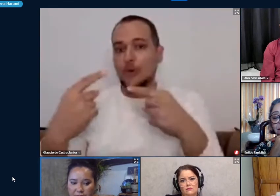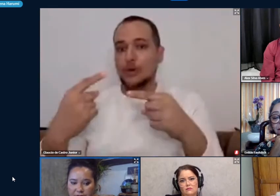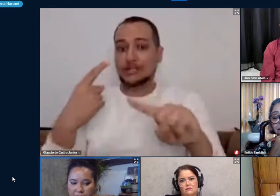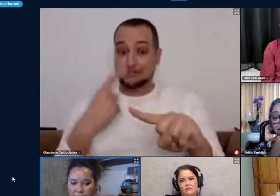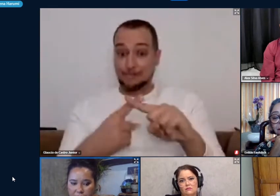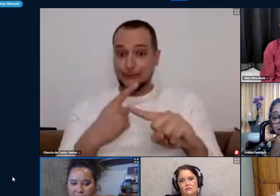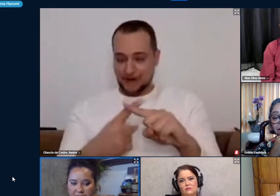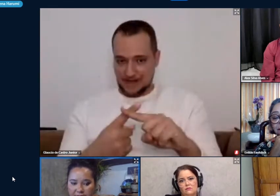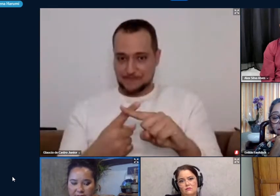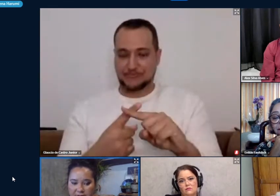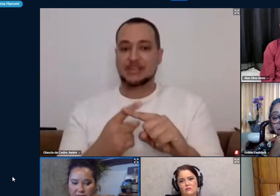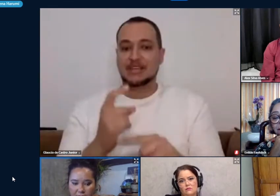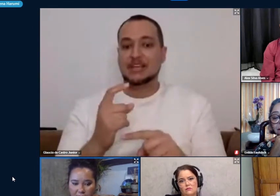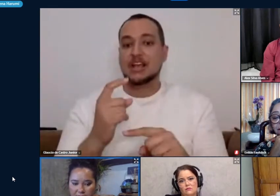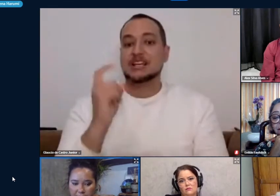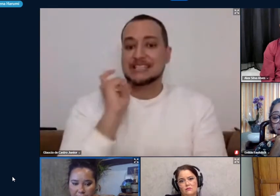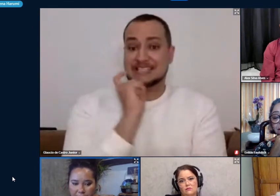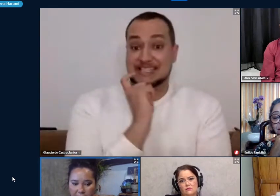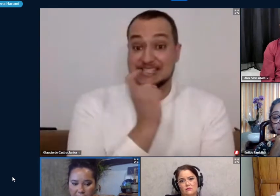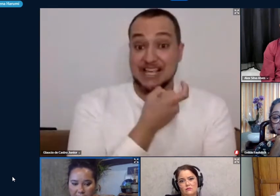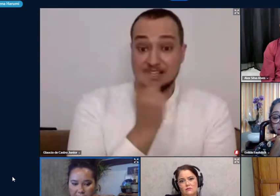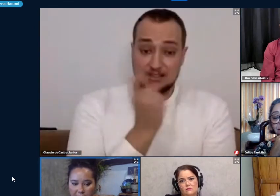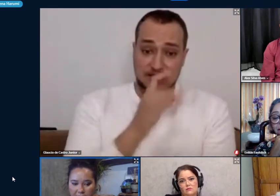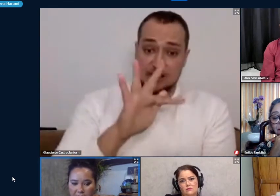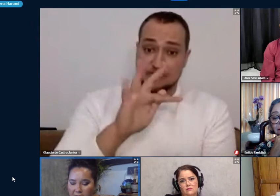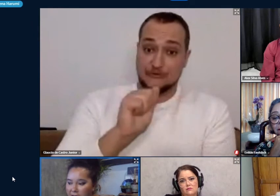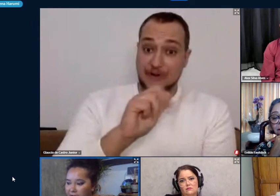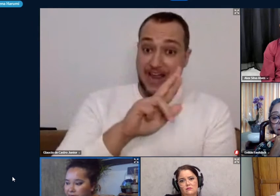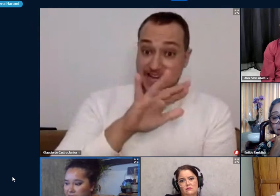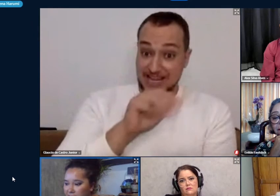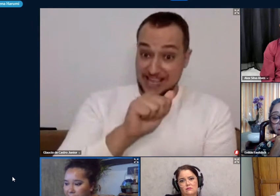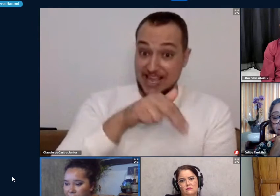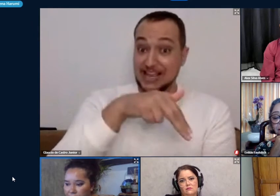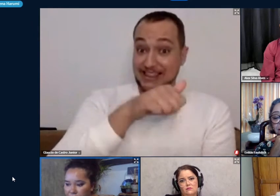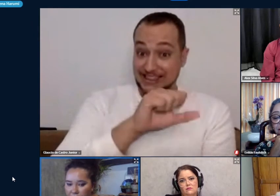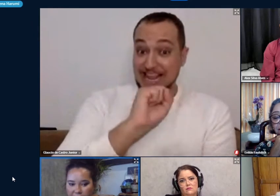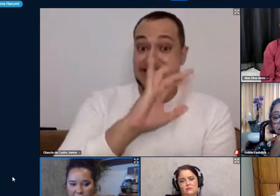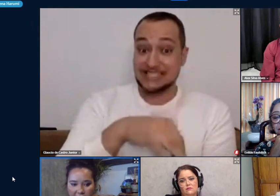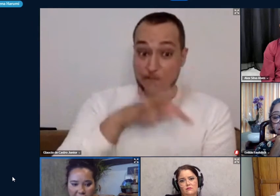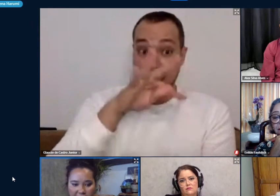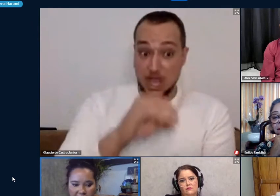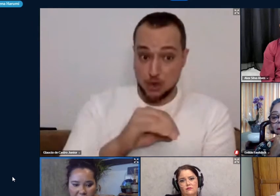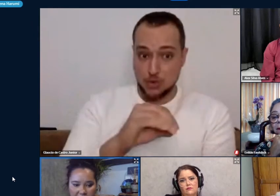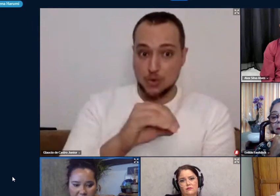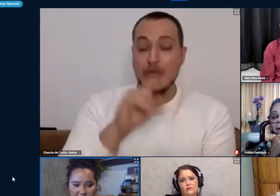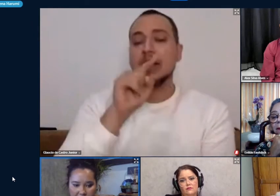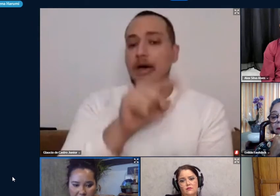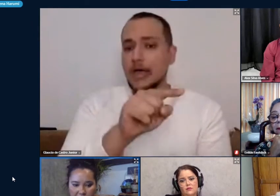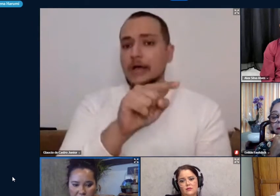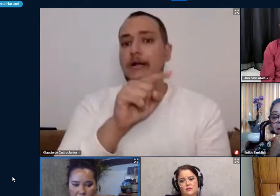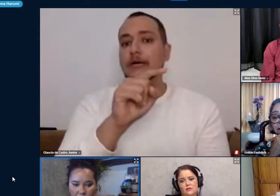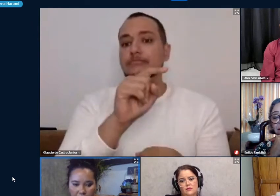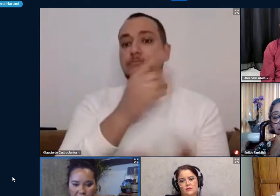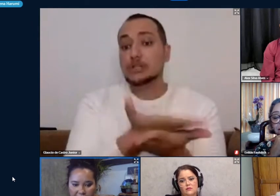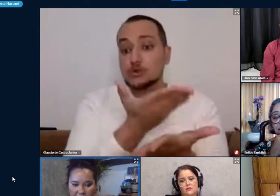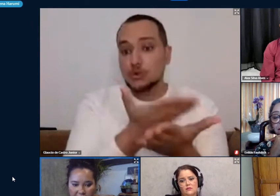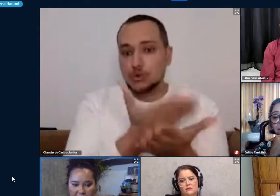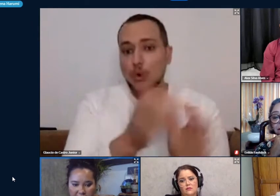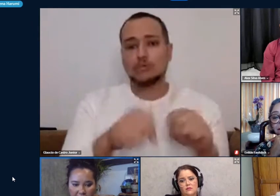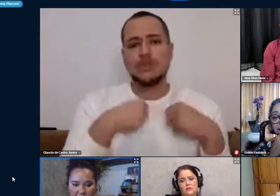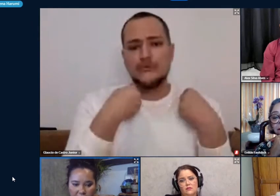de algumas discussões que você trouxe, porque você apontou Faria Nascimento